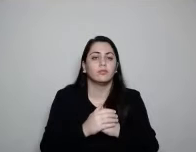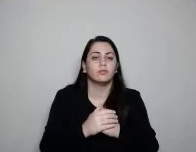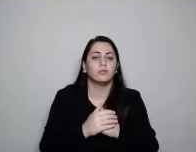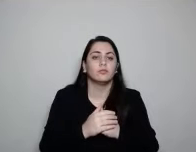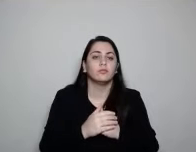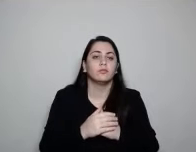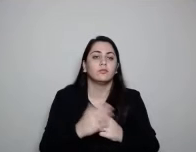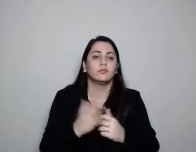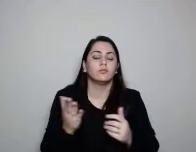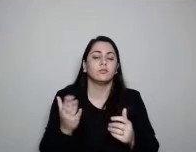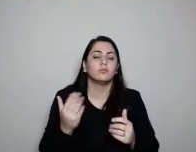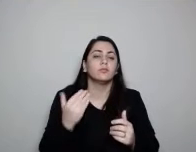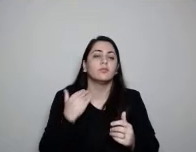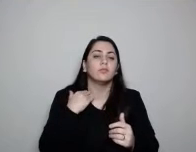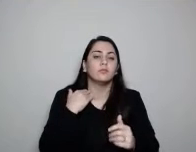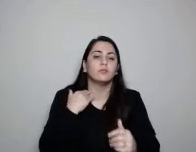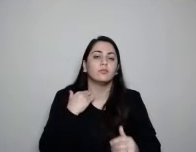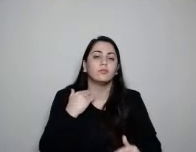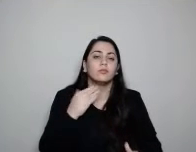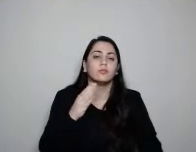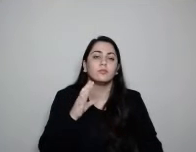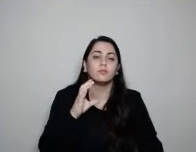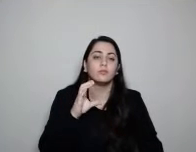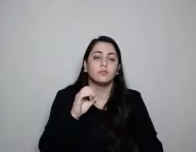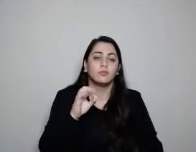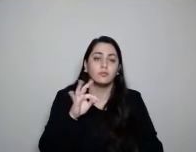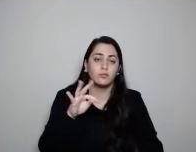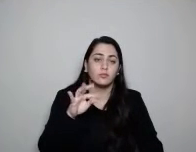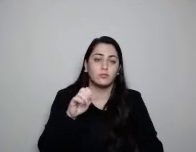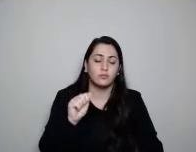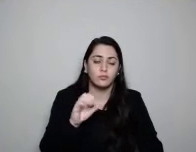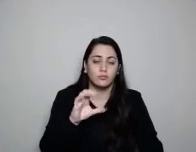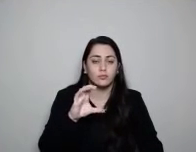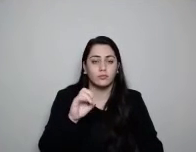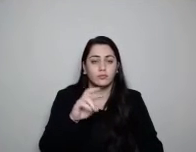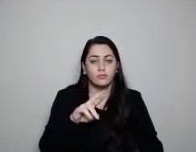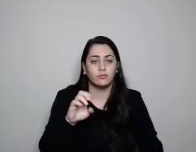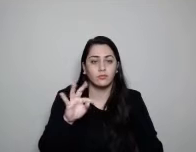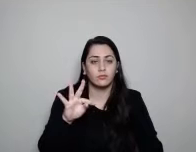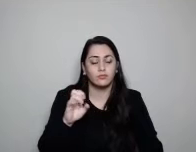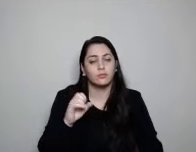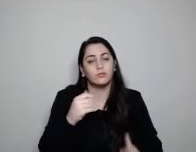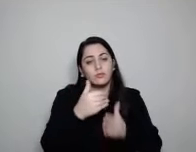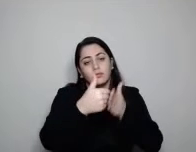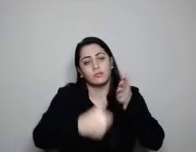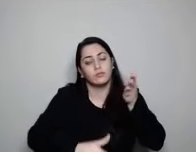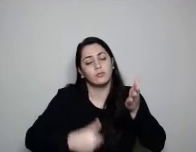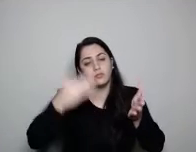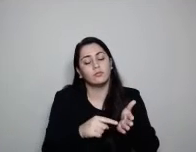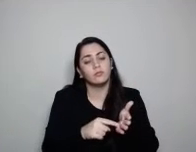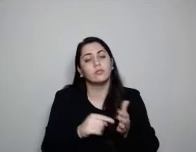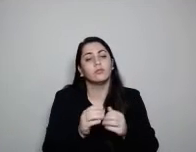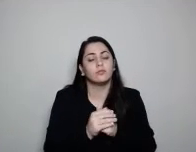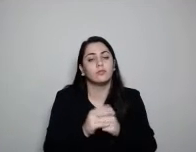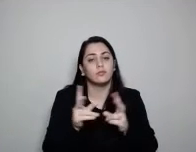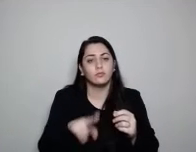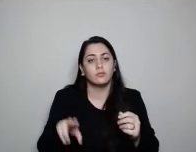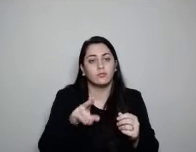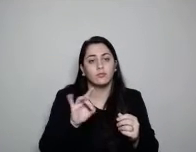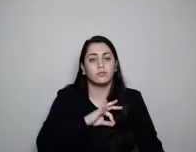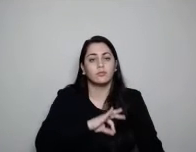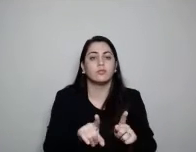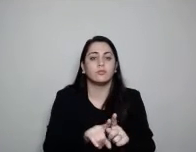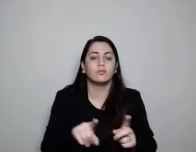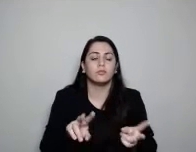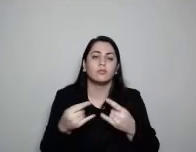conta é utilizada não somente para recebimento de salário, mas também a transações como cheque especial, transferência eletrônica, saques, empréstimos